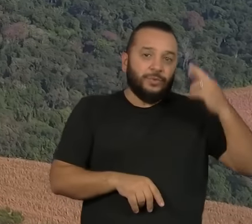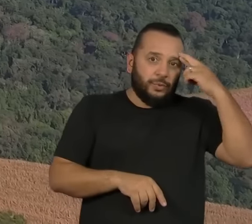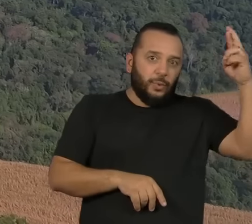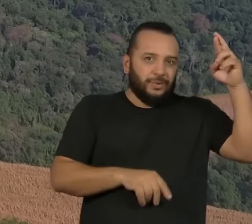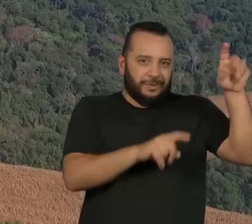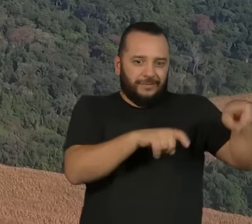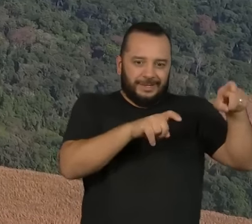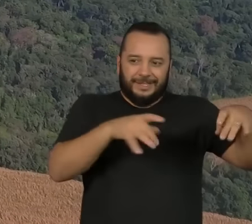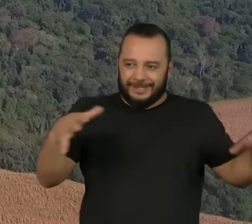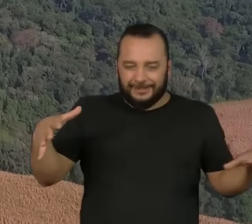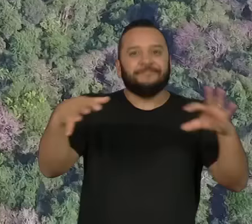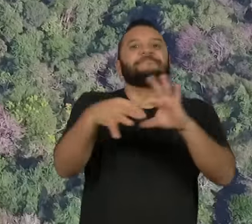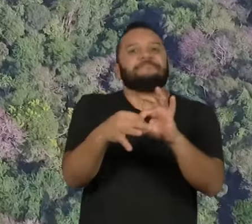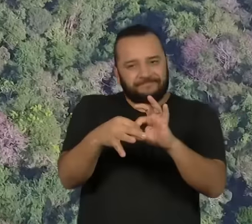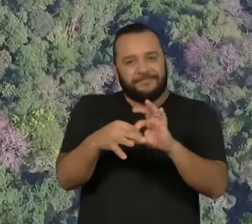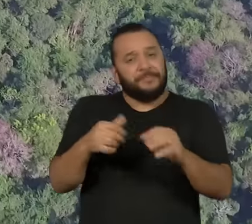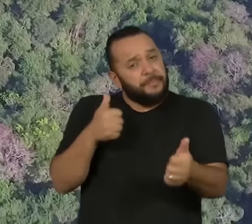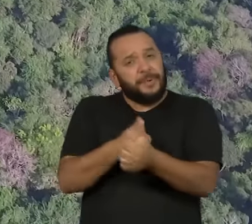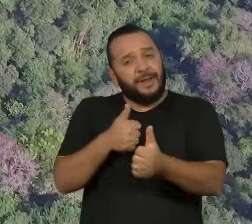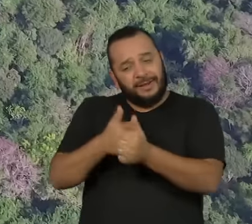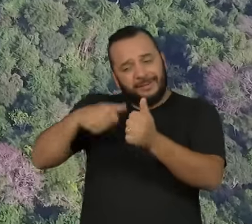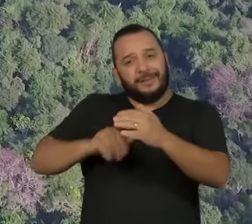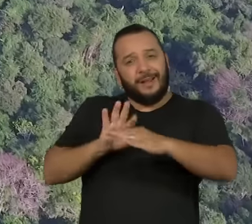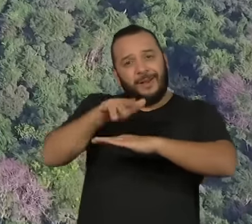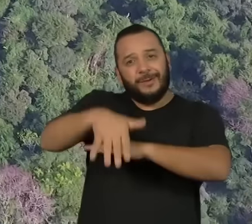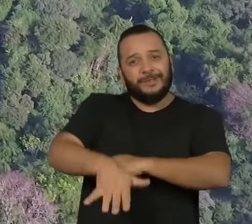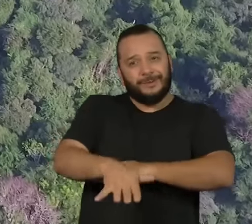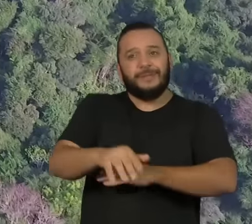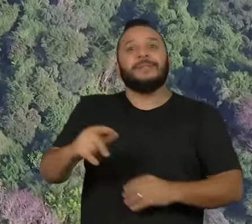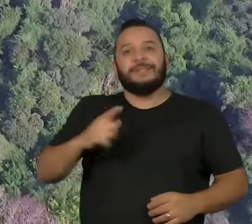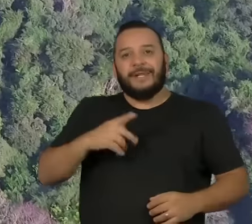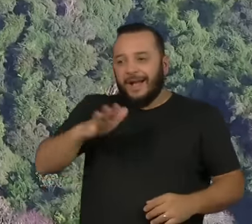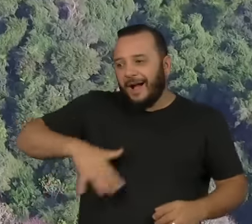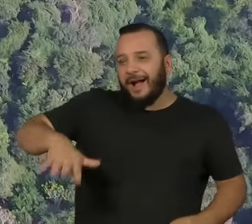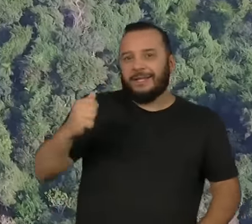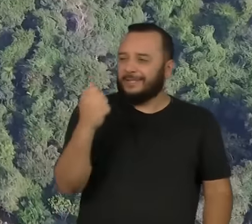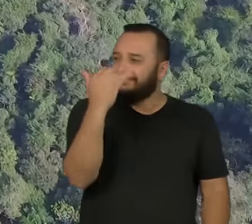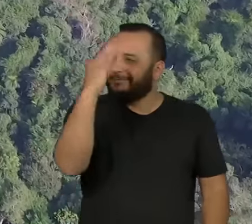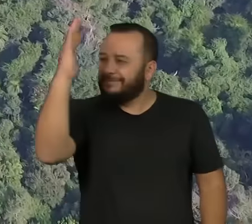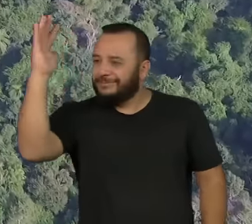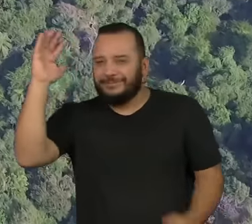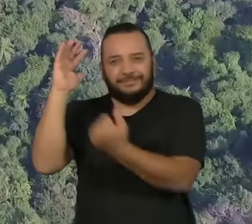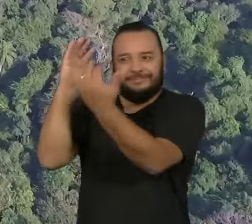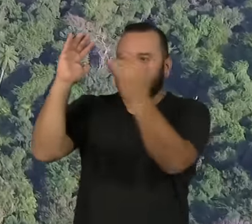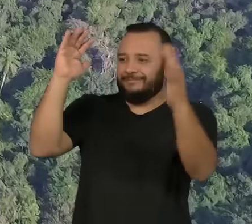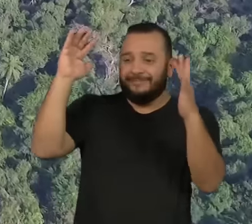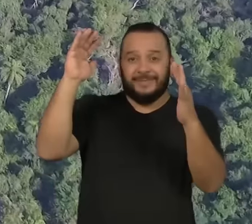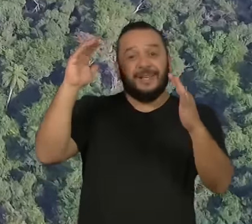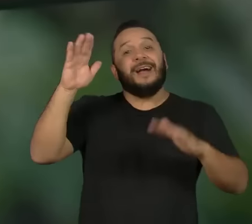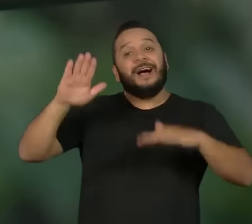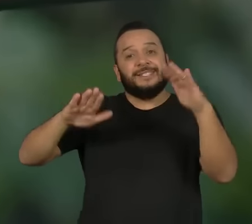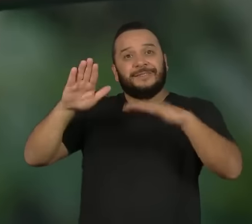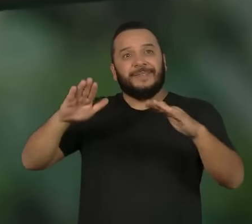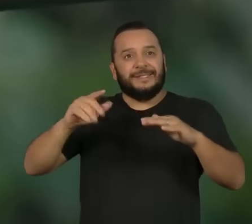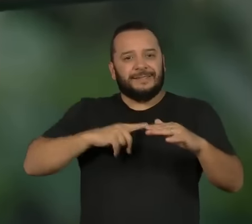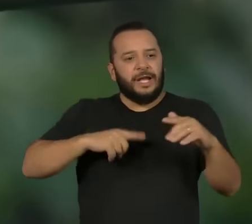do Iguaçu, se conecta por meio das áreas de preservação permanente. E por mais que ela não esteja conectada fisicamente,